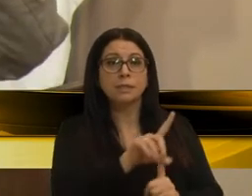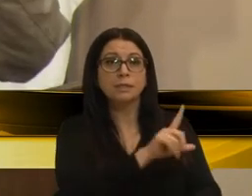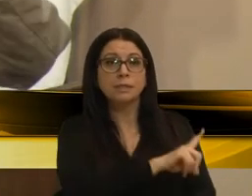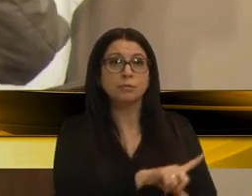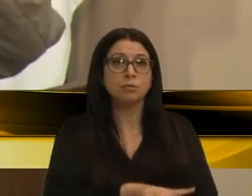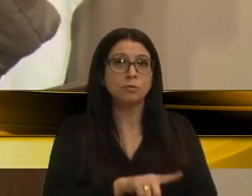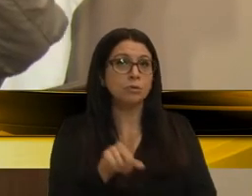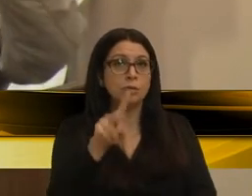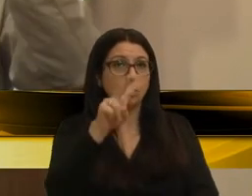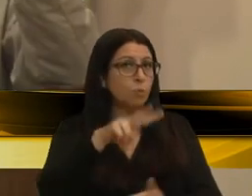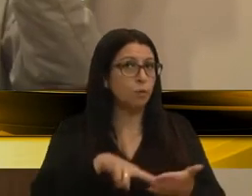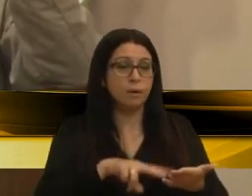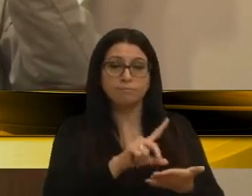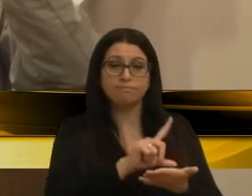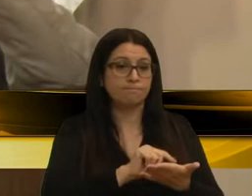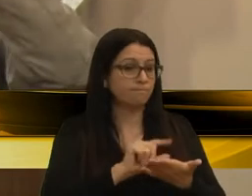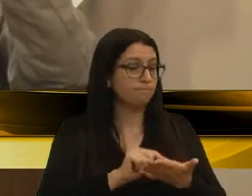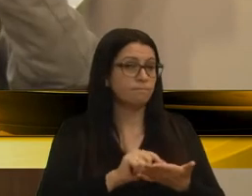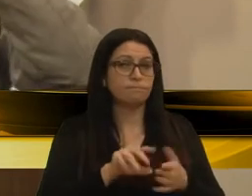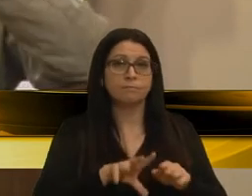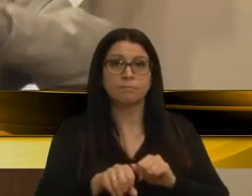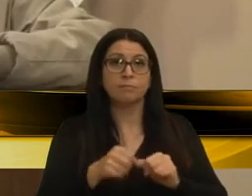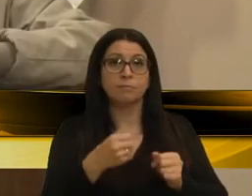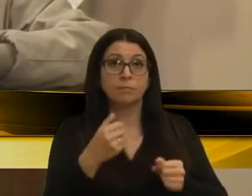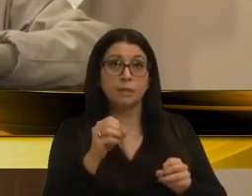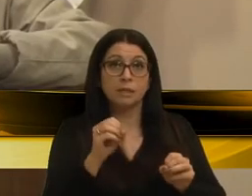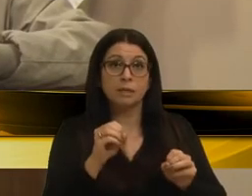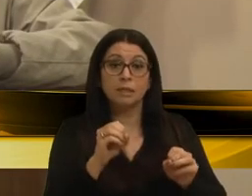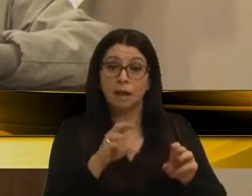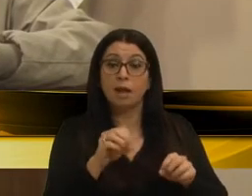nenhum artigo e está se formando e está dando aula,